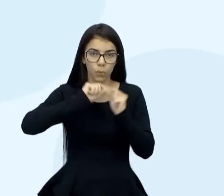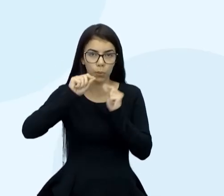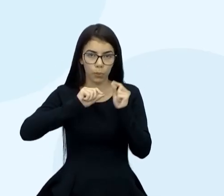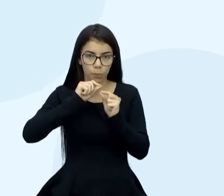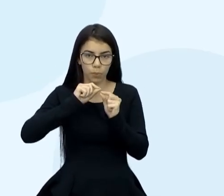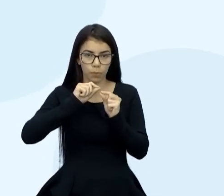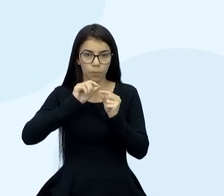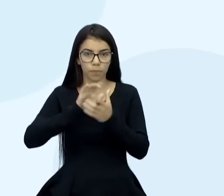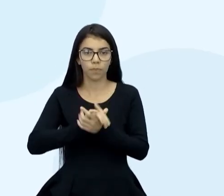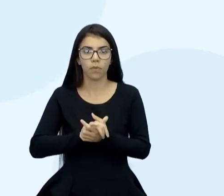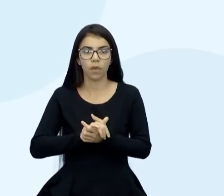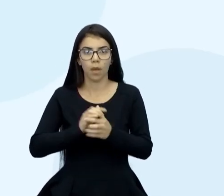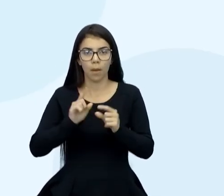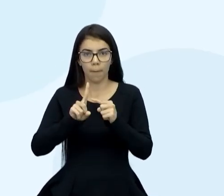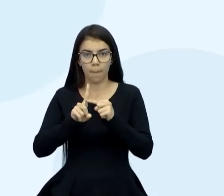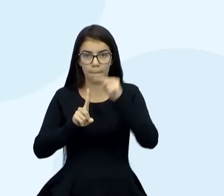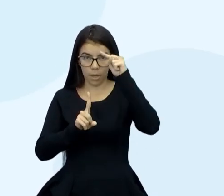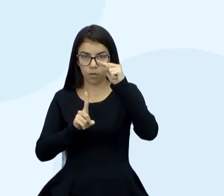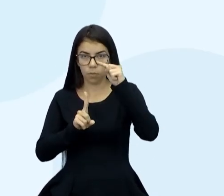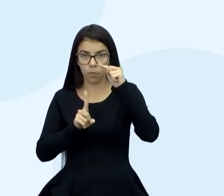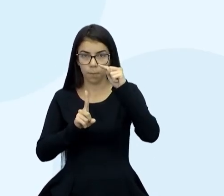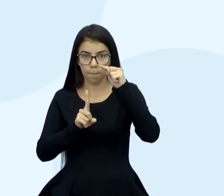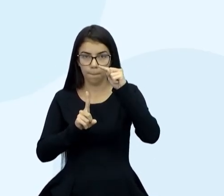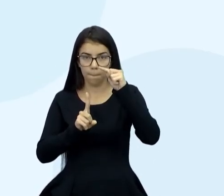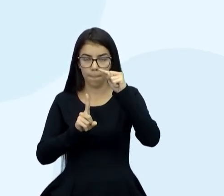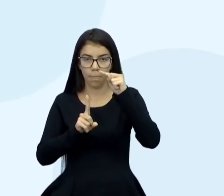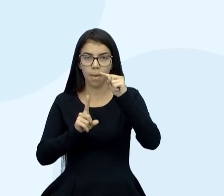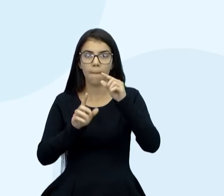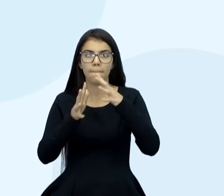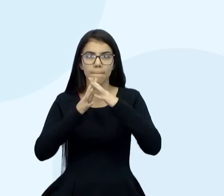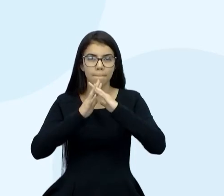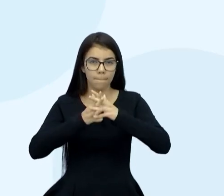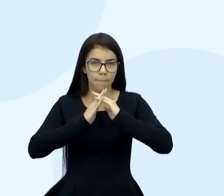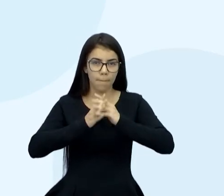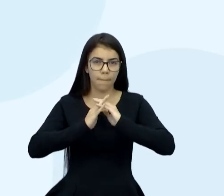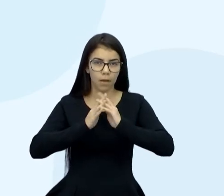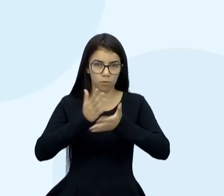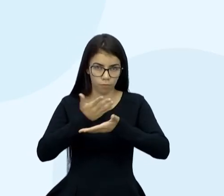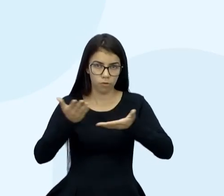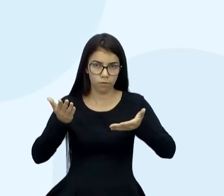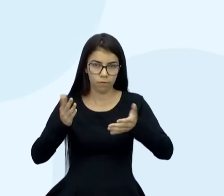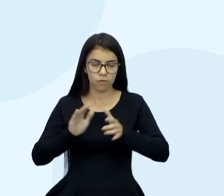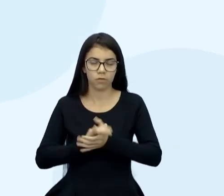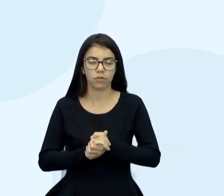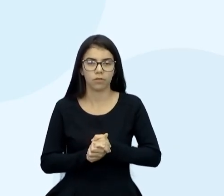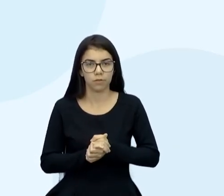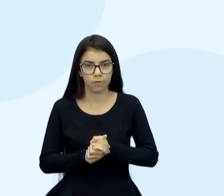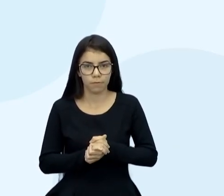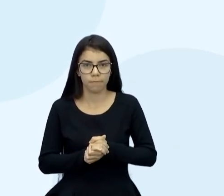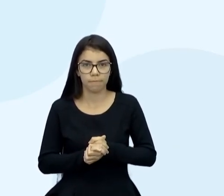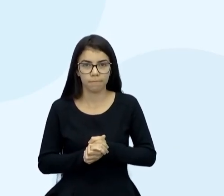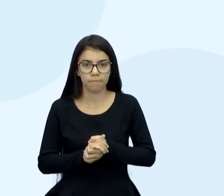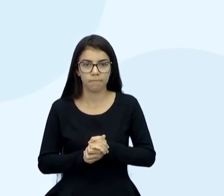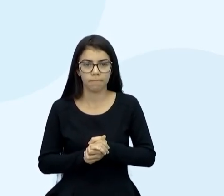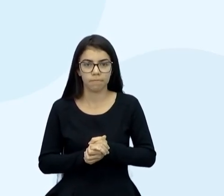as temperaturas máximas, só para vocês não confundirem com